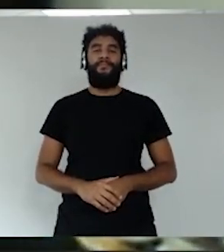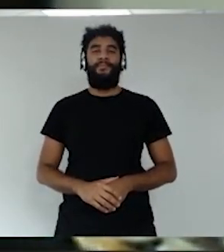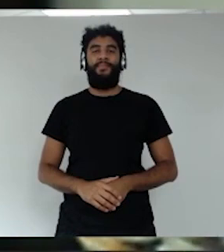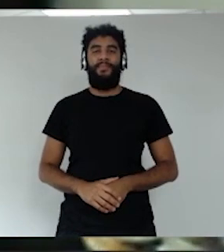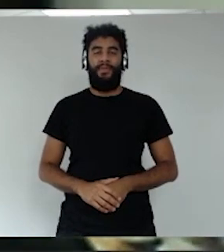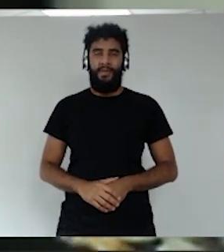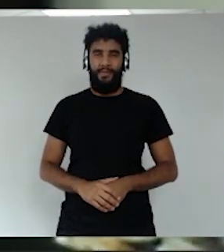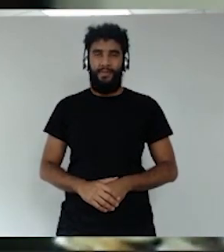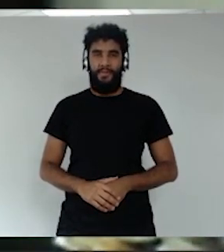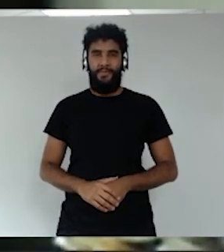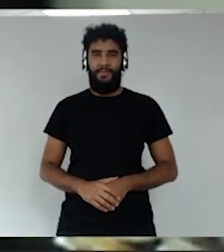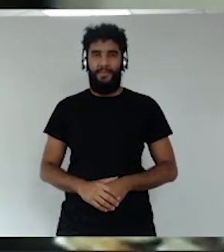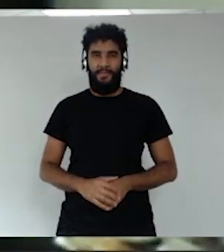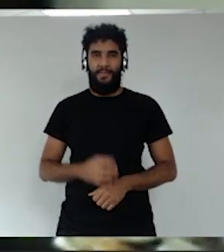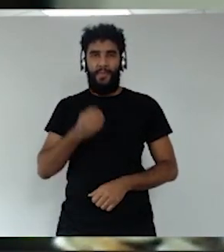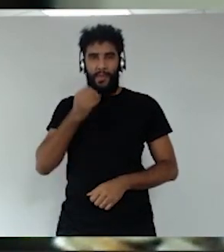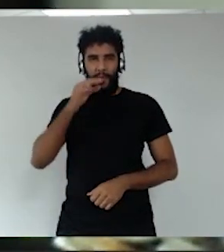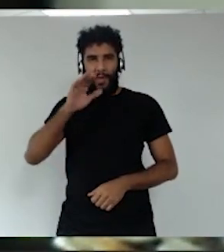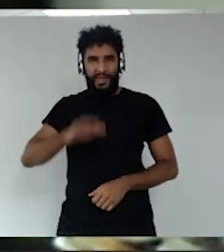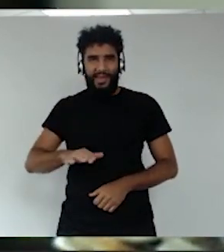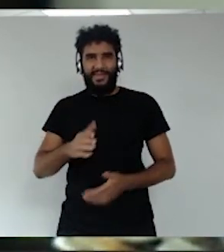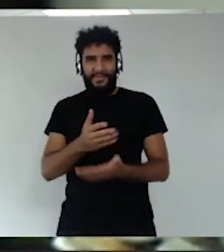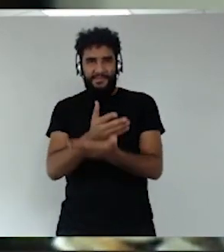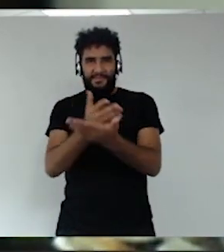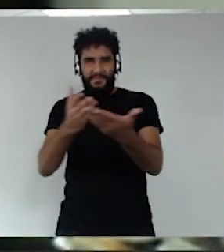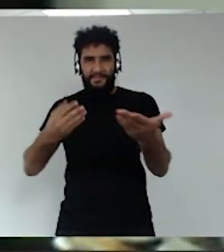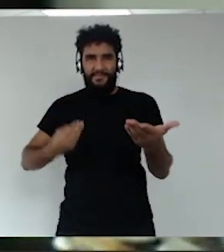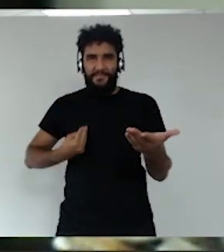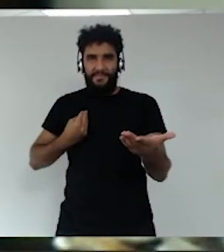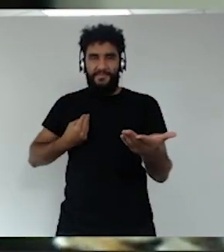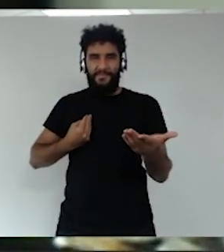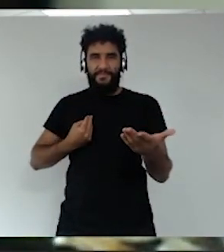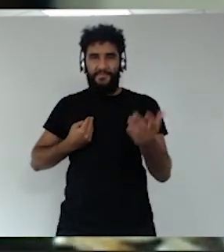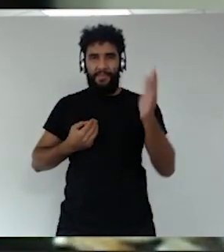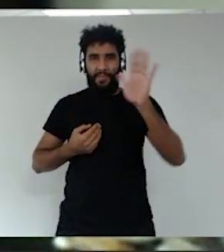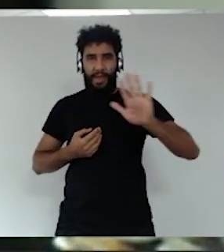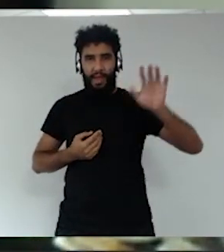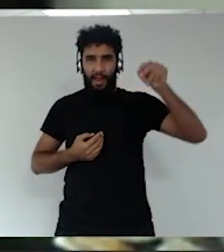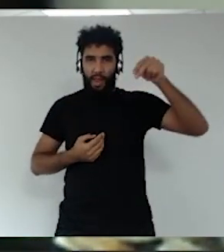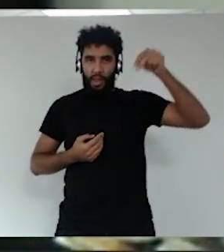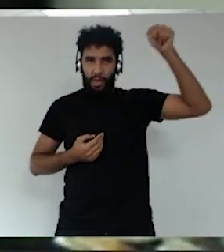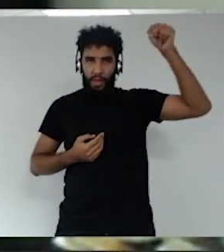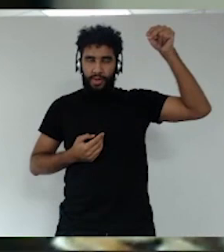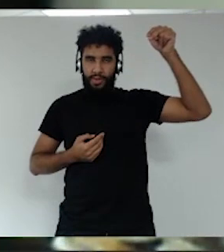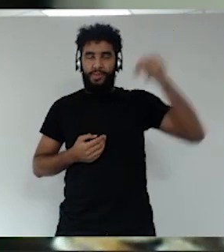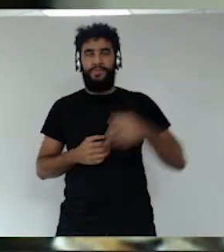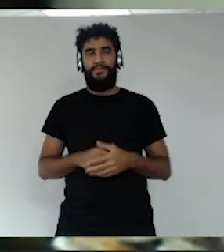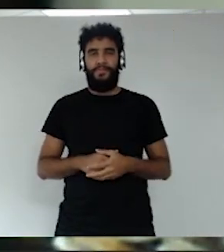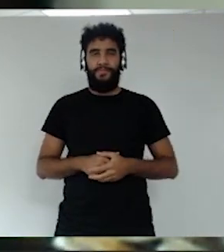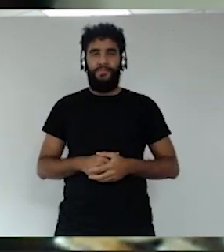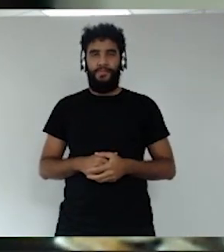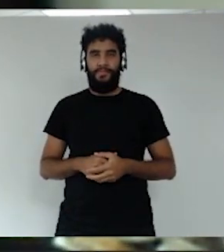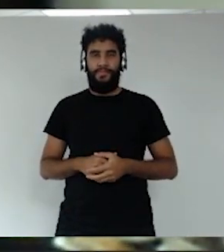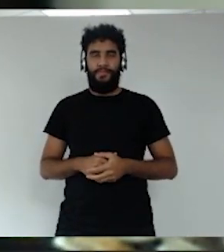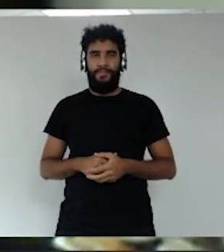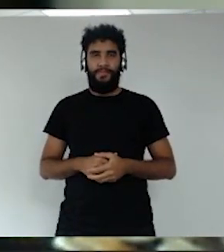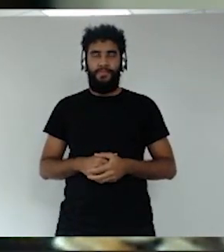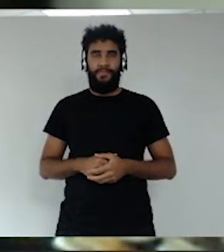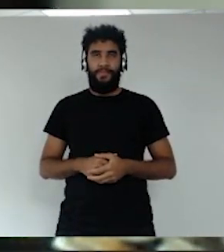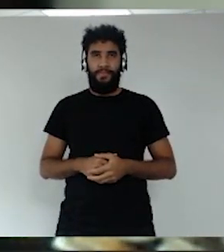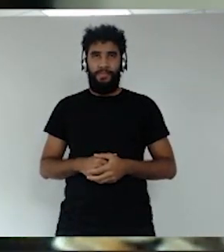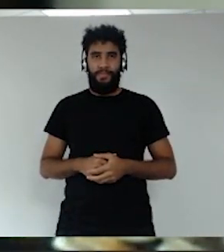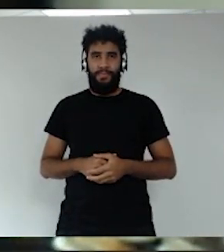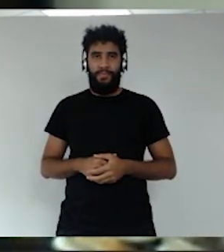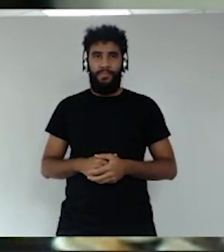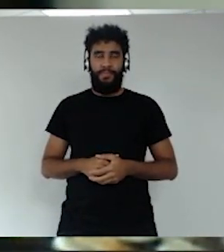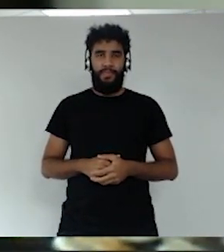Boa tarde a todos da região norte, pois aqui são ainda 16h40. Boa